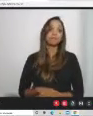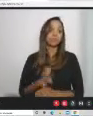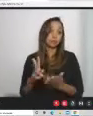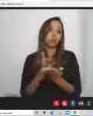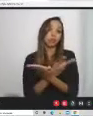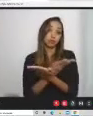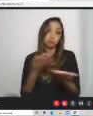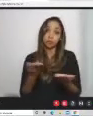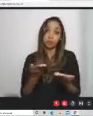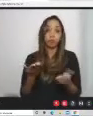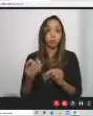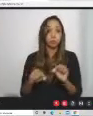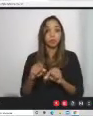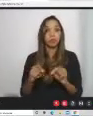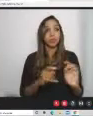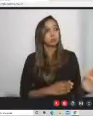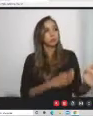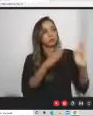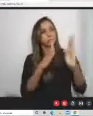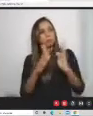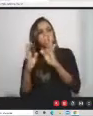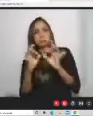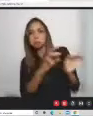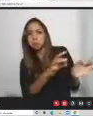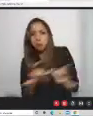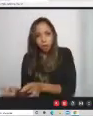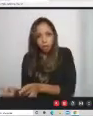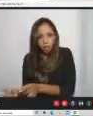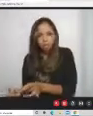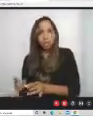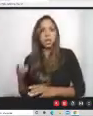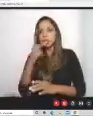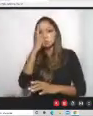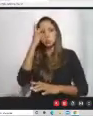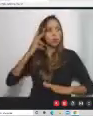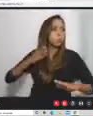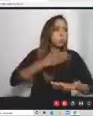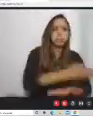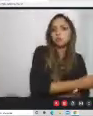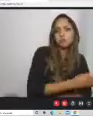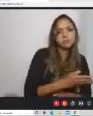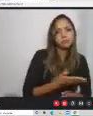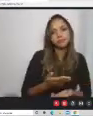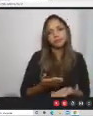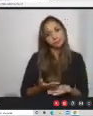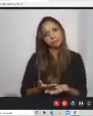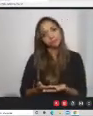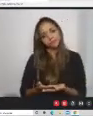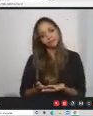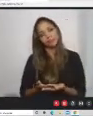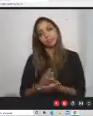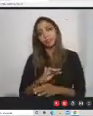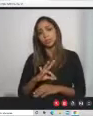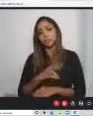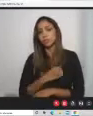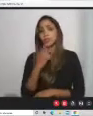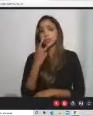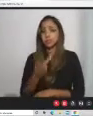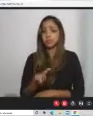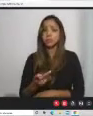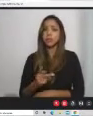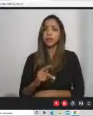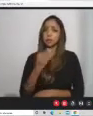a invasão dos prédios, né? Além de tudo isso que a gente vem relatando aqui, pedindo soluções, mostrando por onde a gente pode ir,